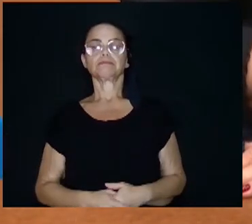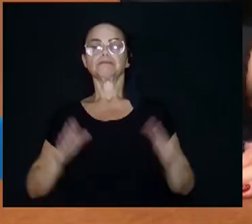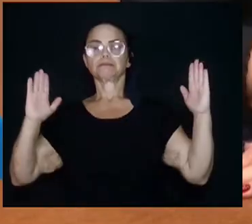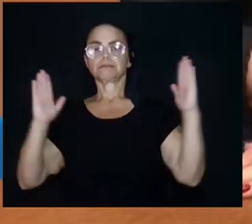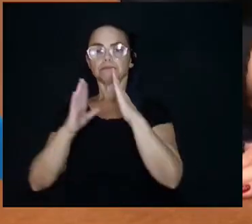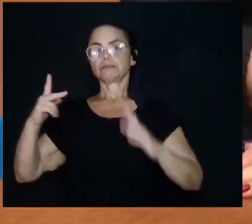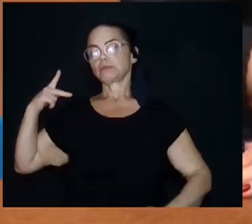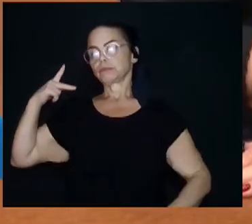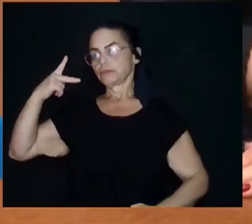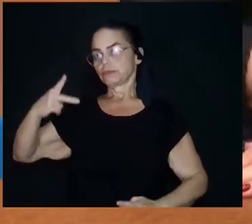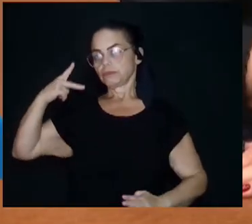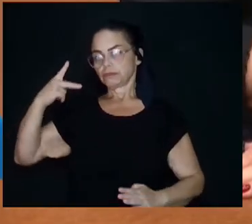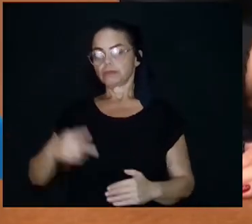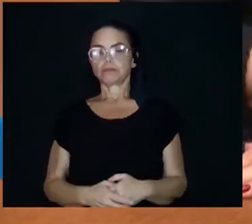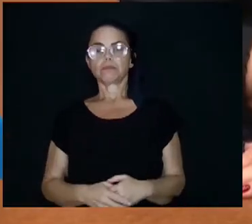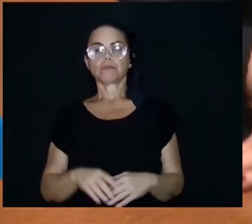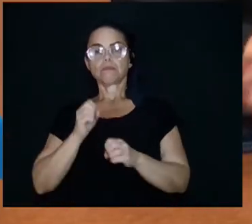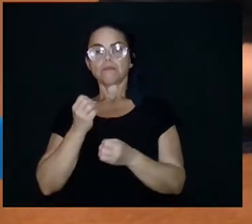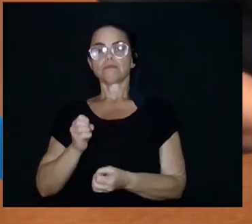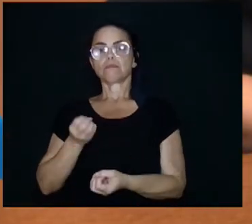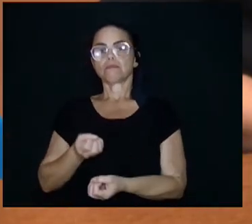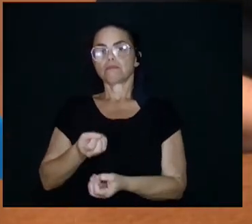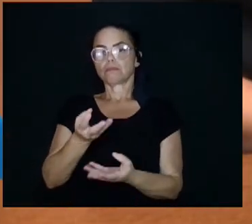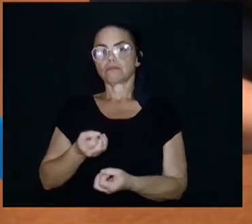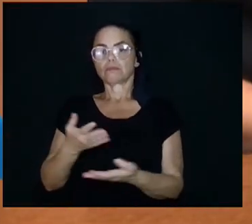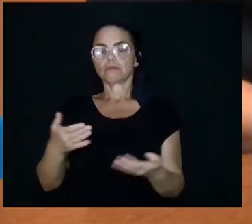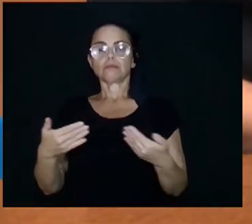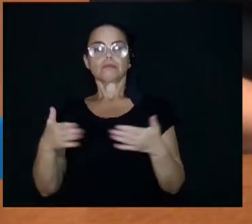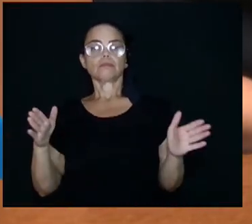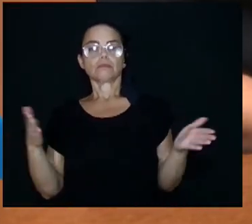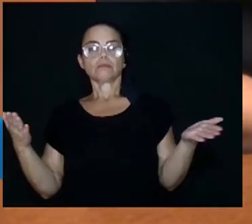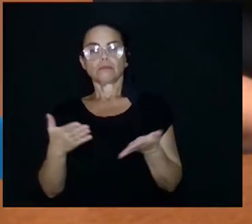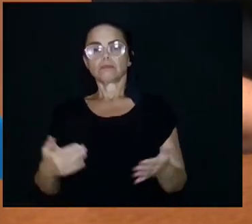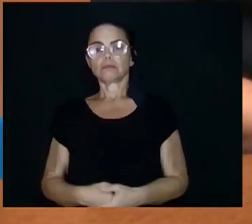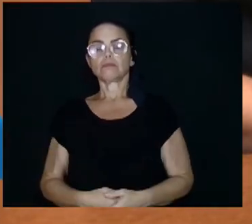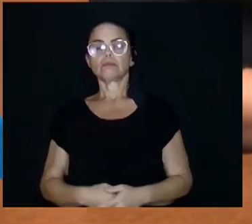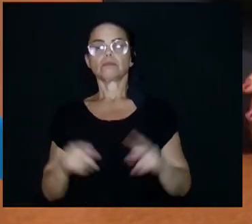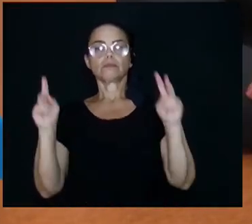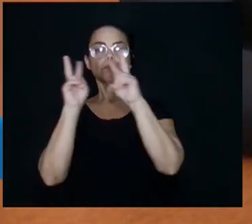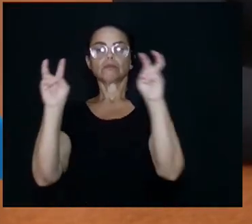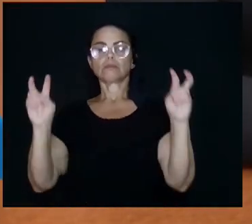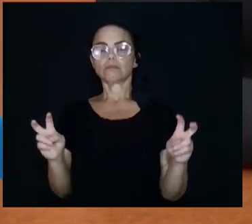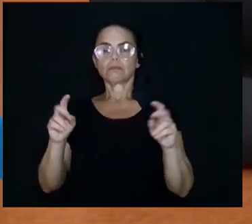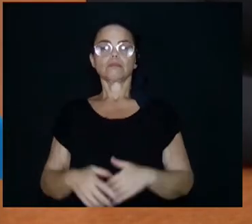da Educação, que nós estamos abrindo agora, o tema sobre a Lei